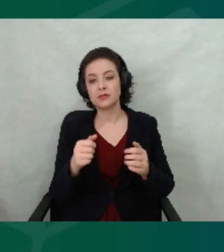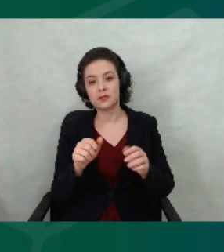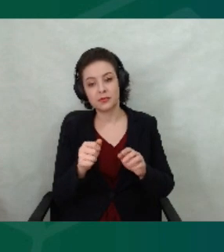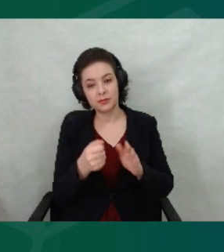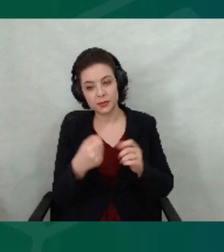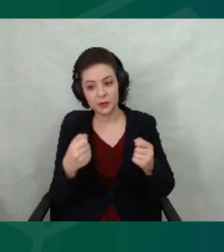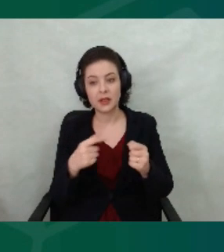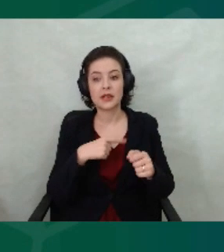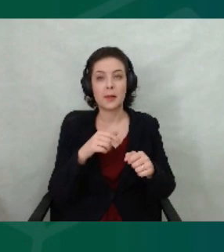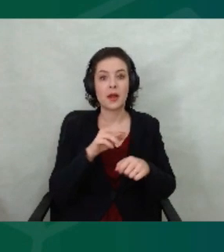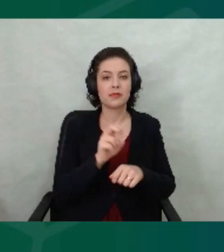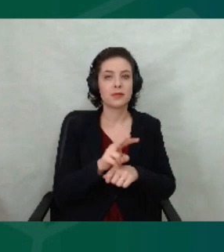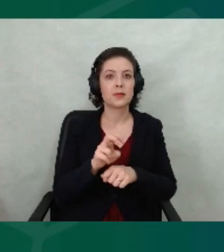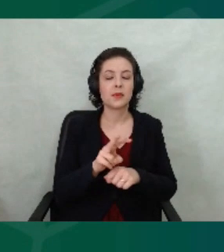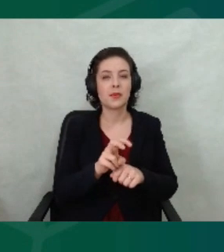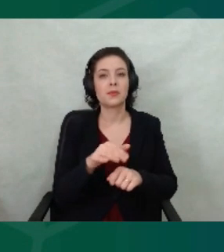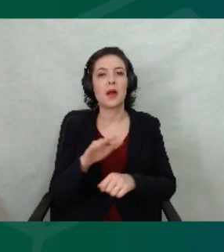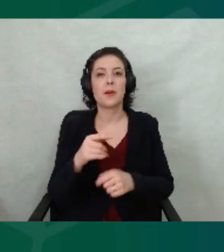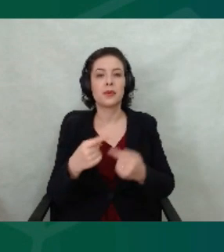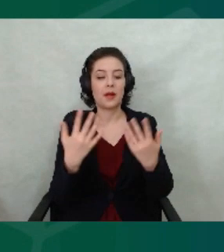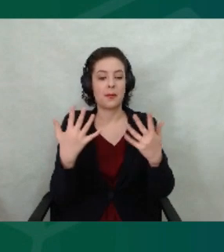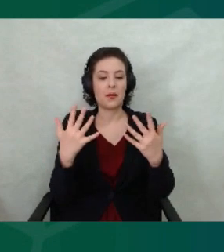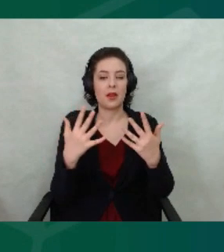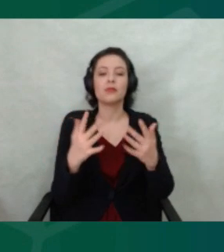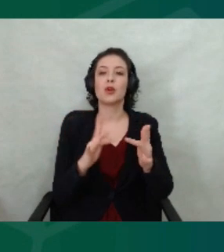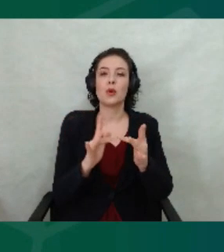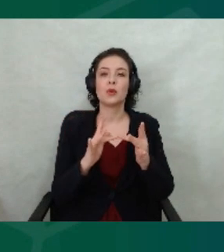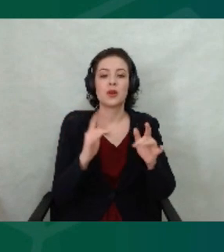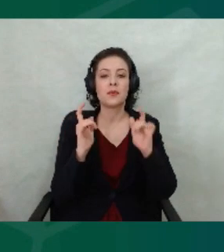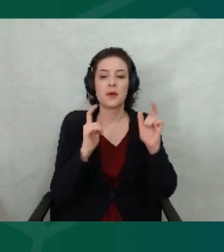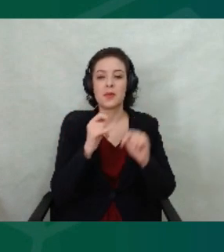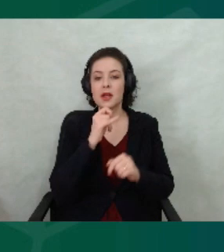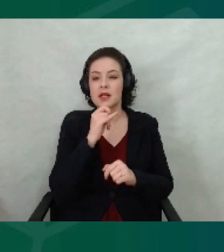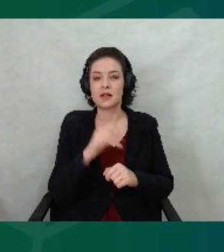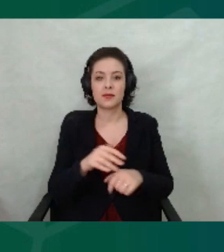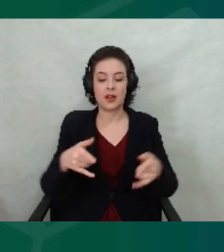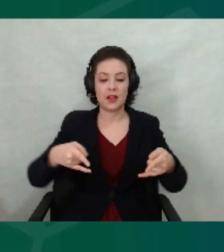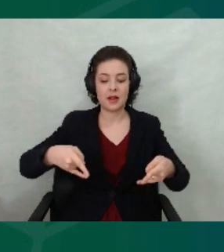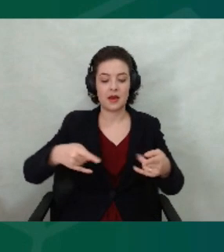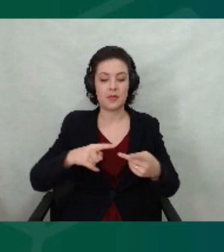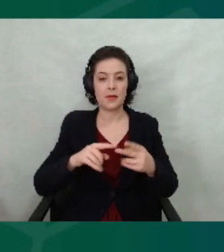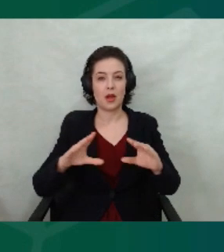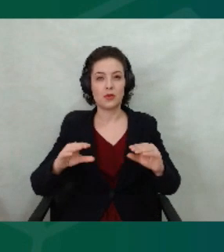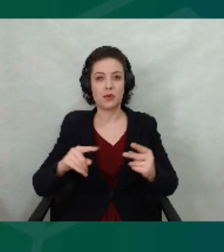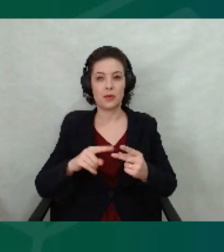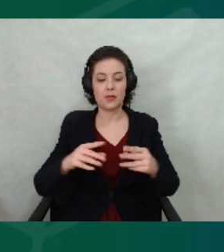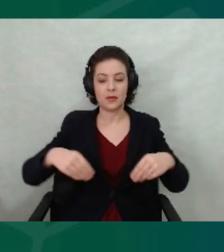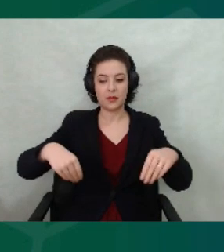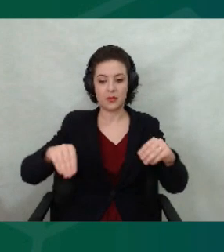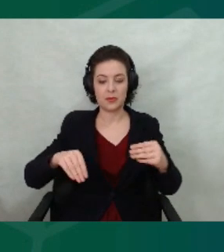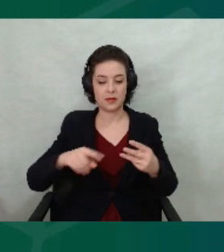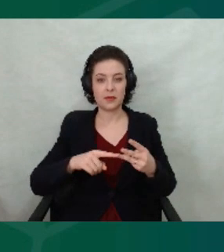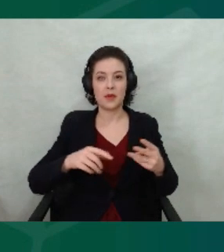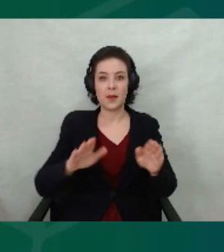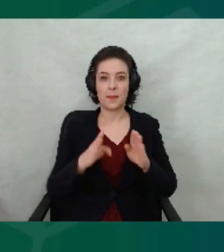grande contato com as mãos. Então, a gente tem que se preocupar aí com relação à cama, ao colchão, roupa de cama, as maçanetas das portas.